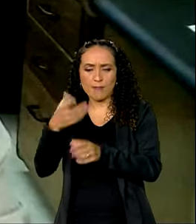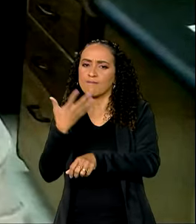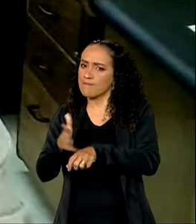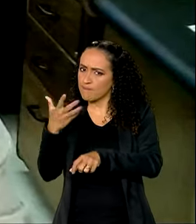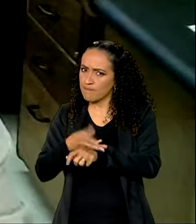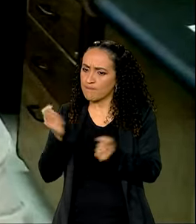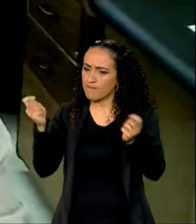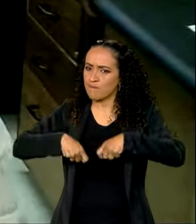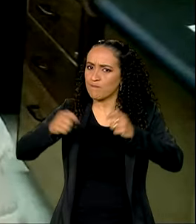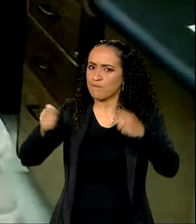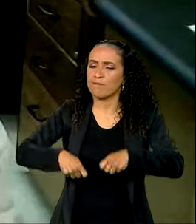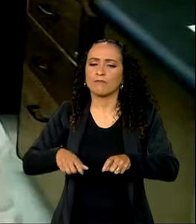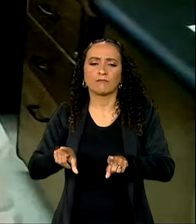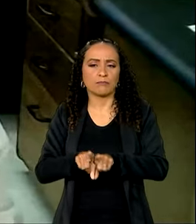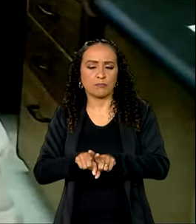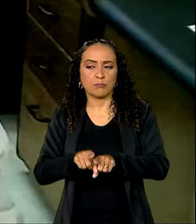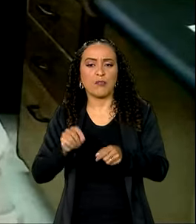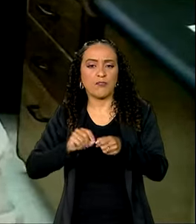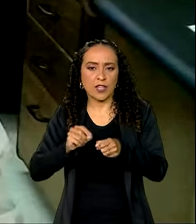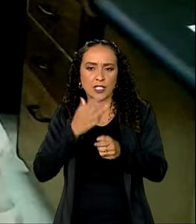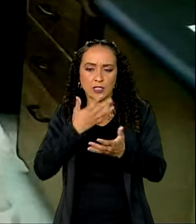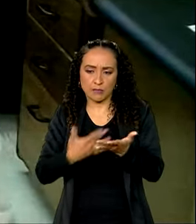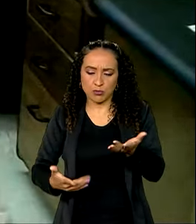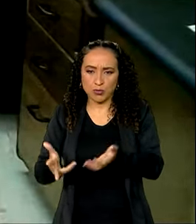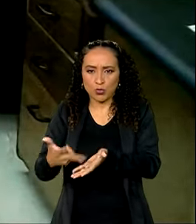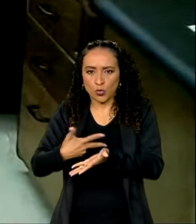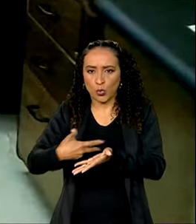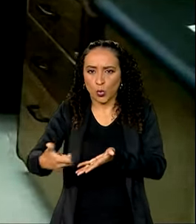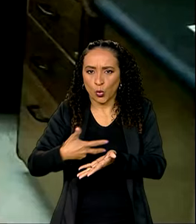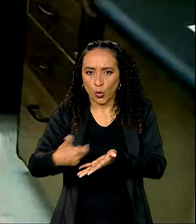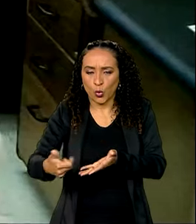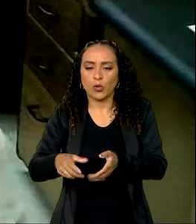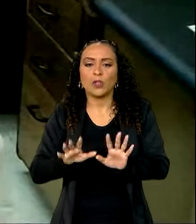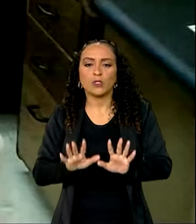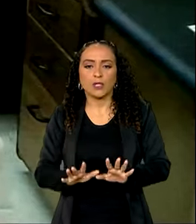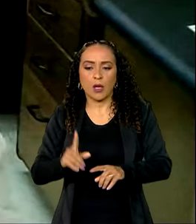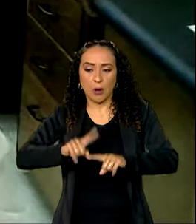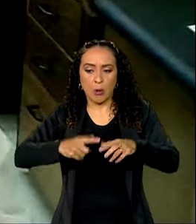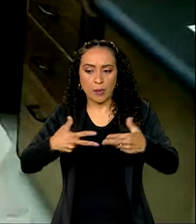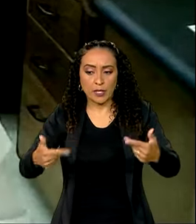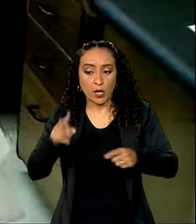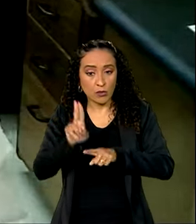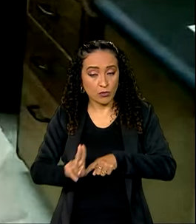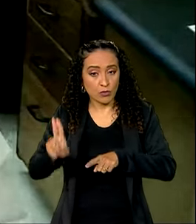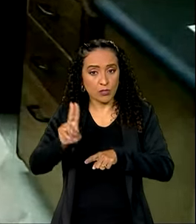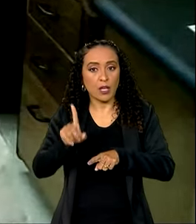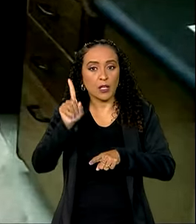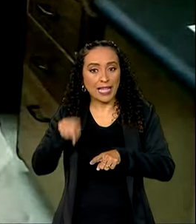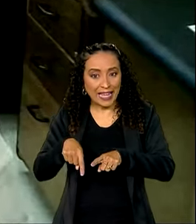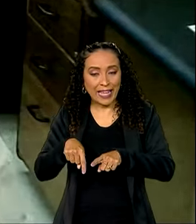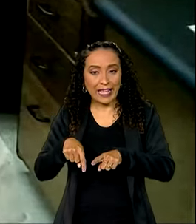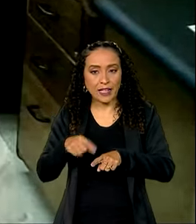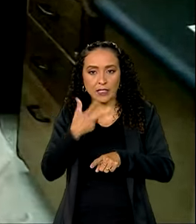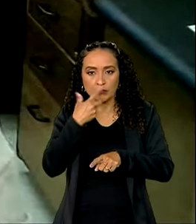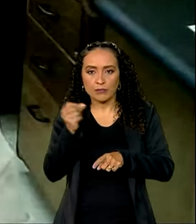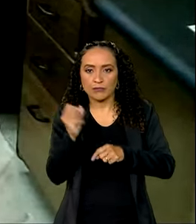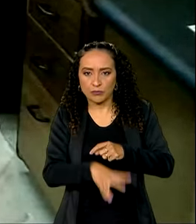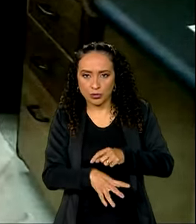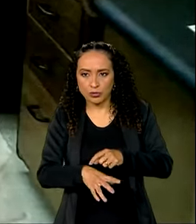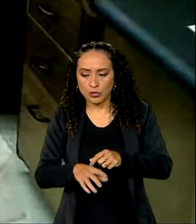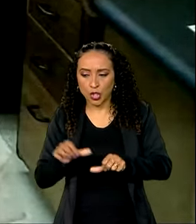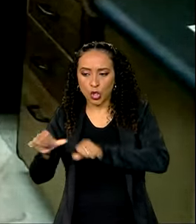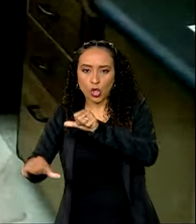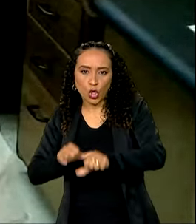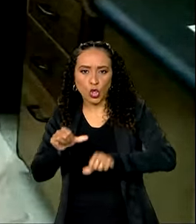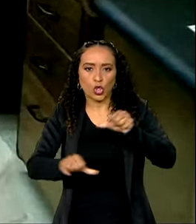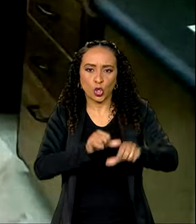treinada e capacitada para fazer essa coleta, e todo o material utilizado por nós é descartável. Não